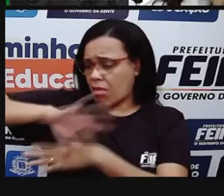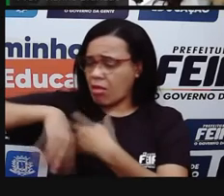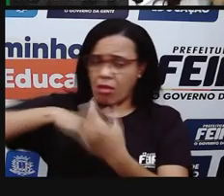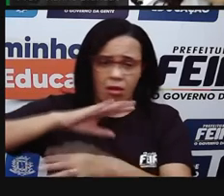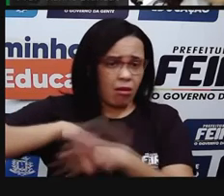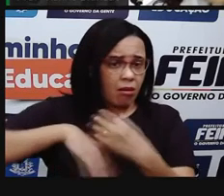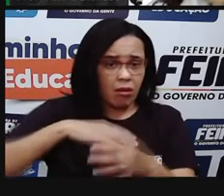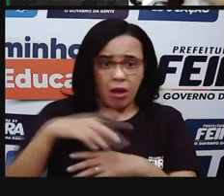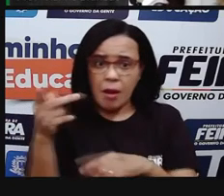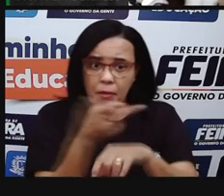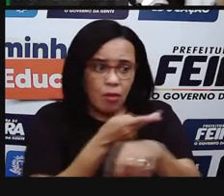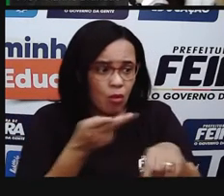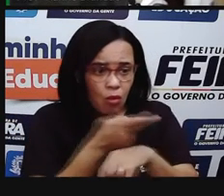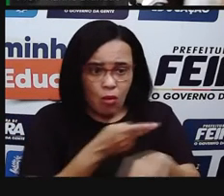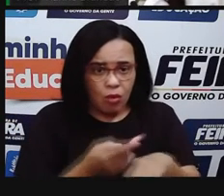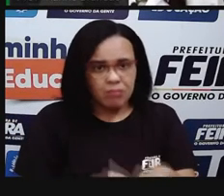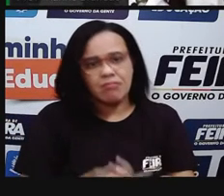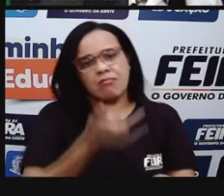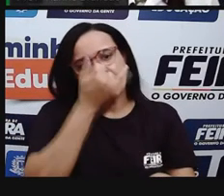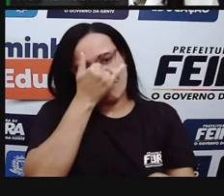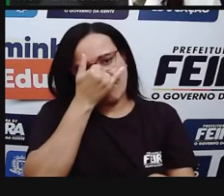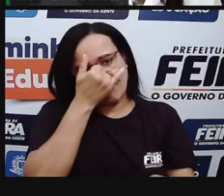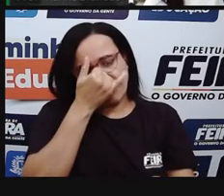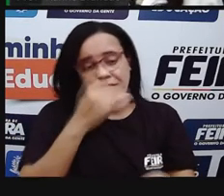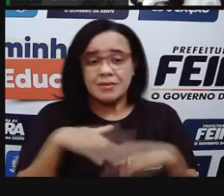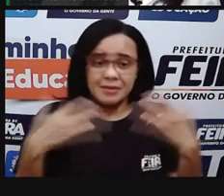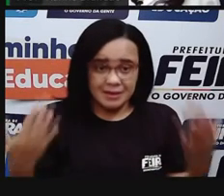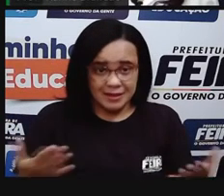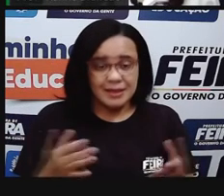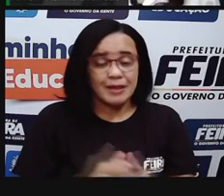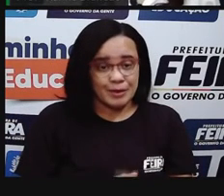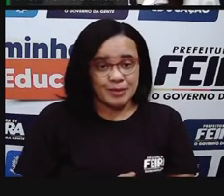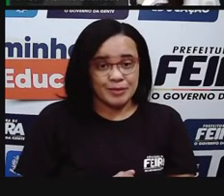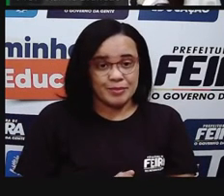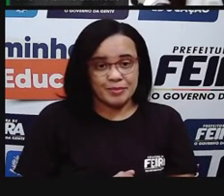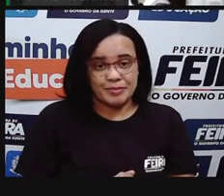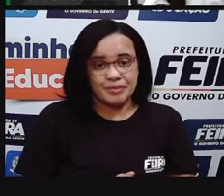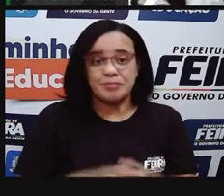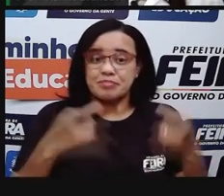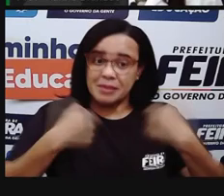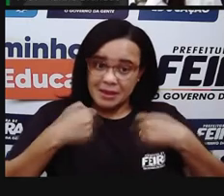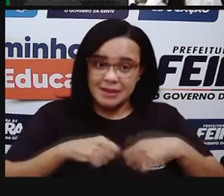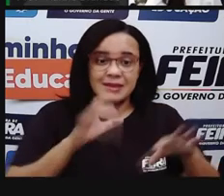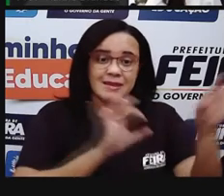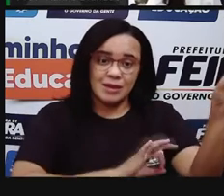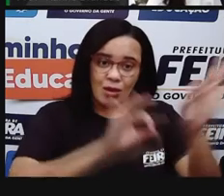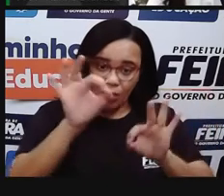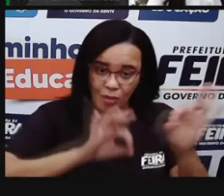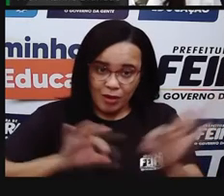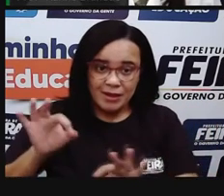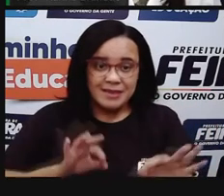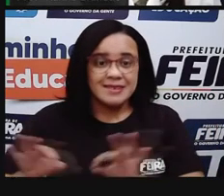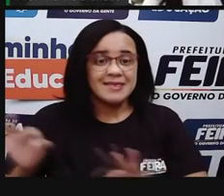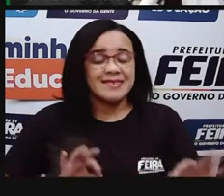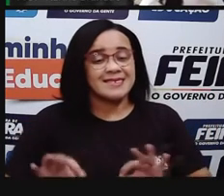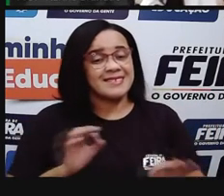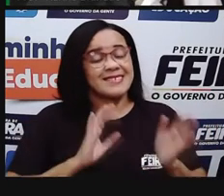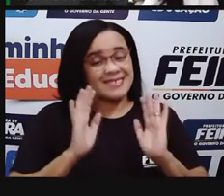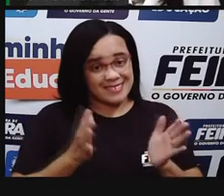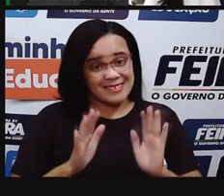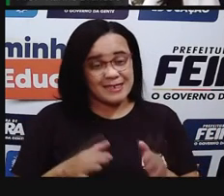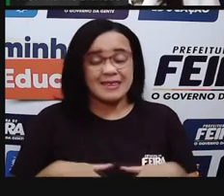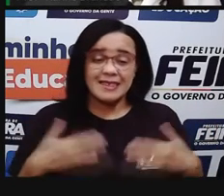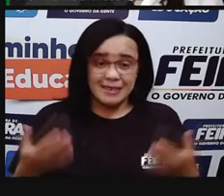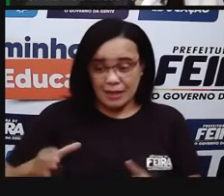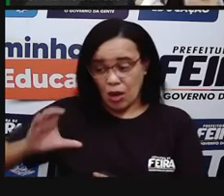também melhor, né? Aqui na ciência é o mesmo princípio. Só que aqui a gente vai estar organizando o quê? Os